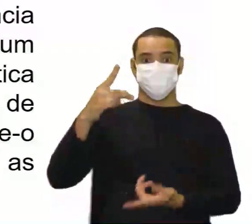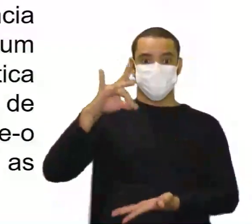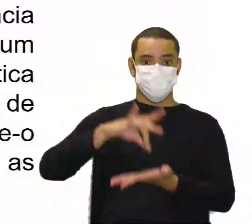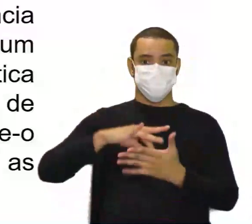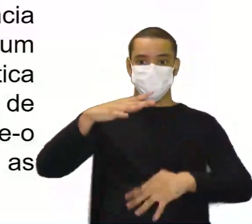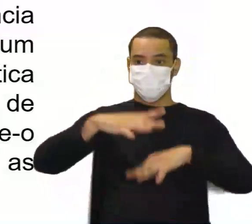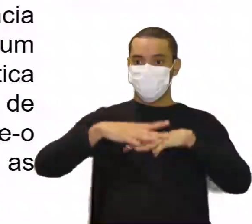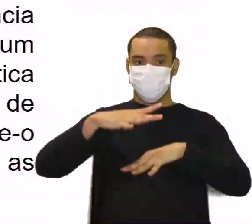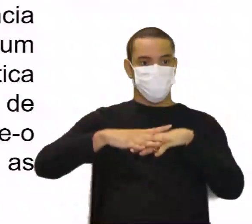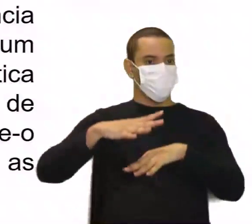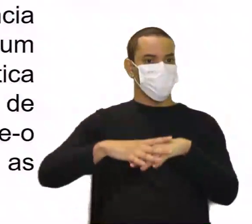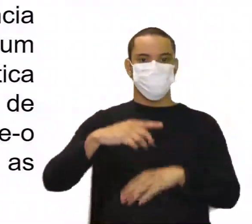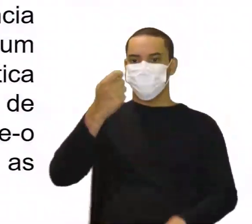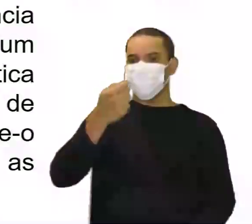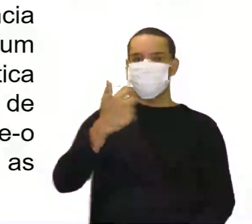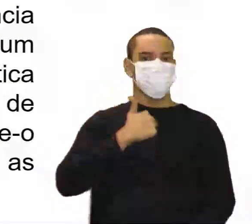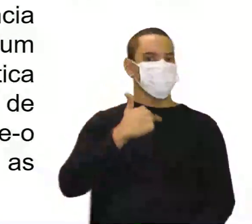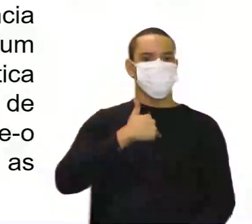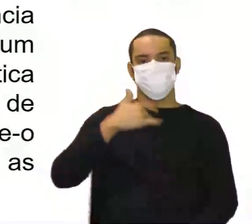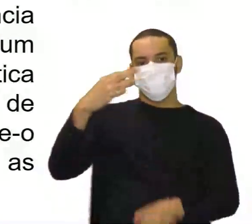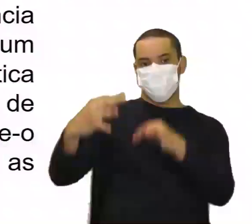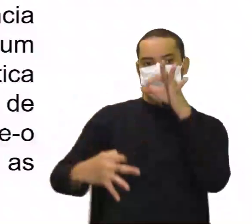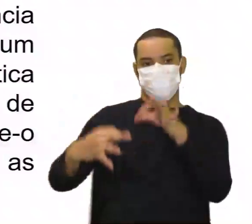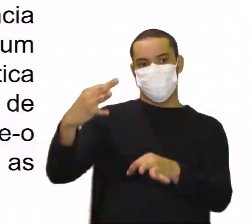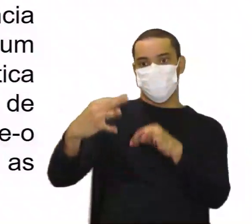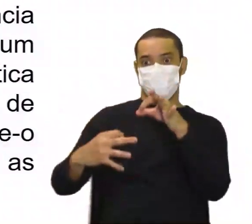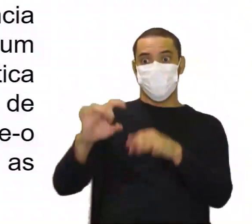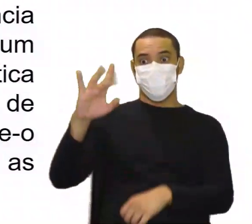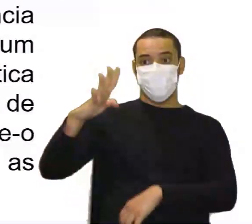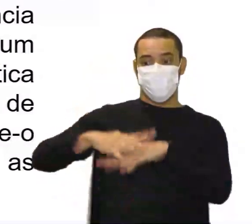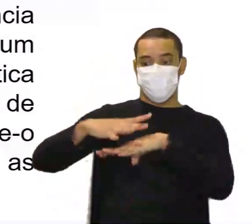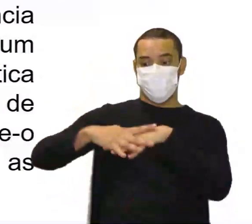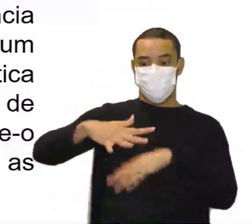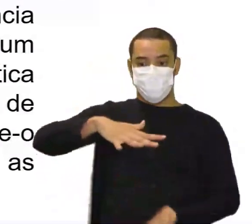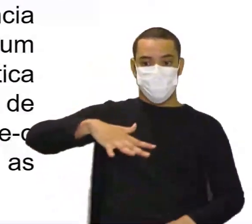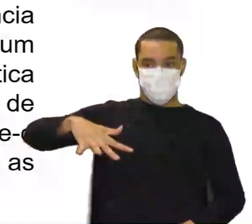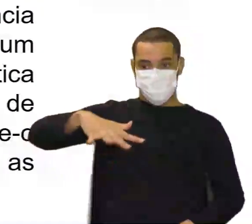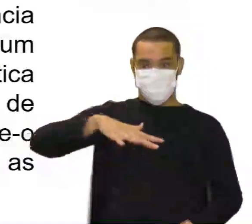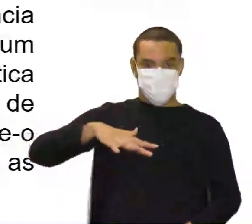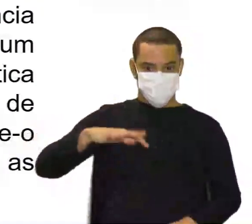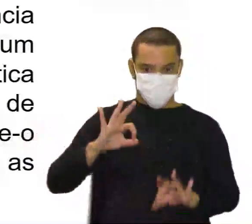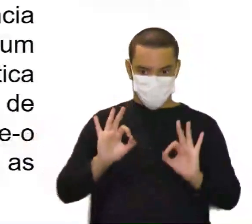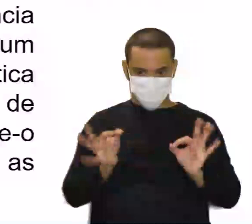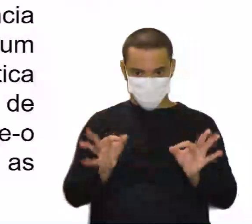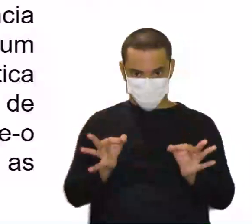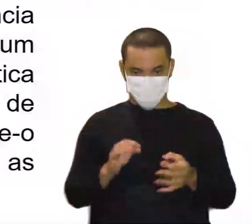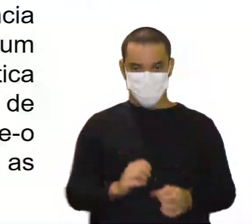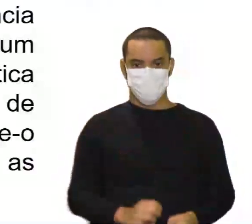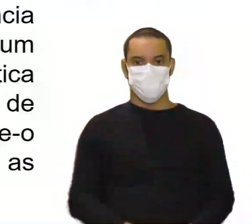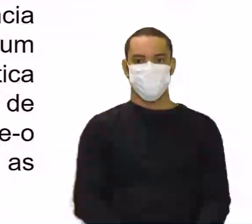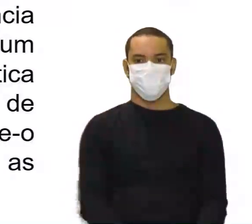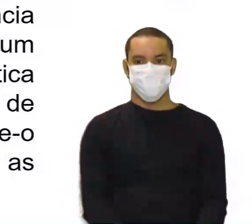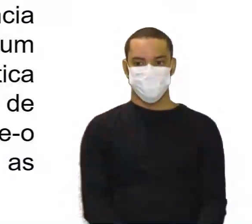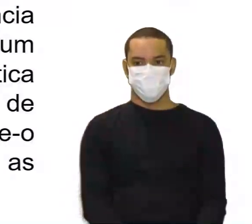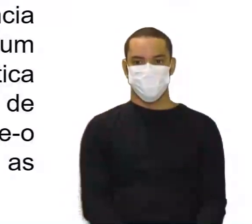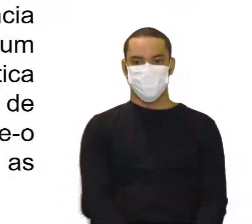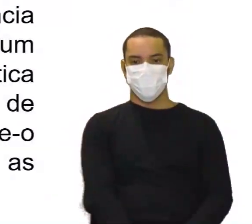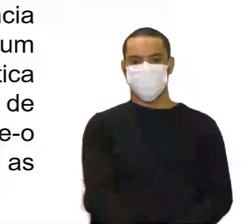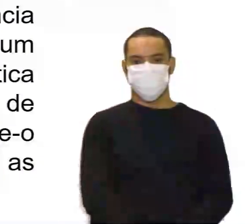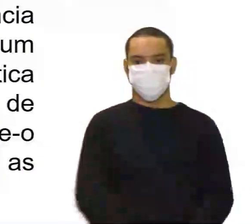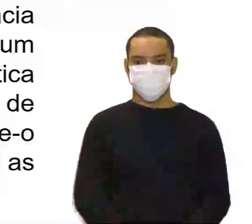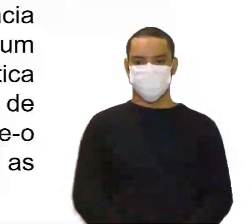não devem ser julgadas senão por matemáticos. Então aí há um trecho,